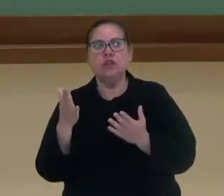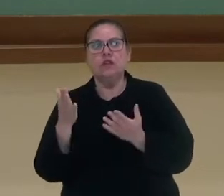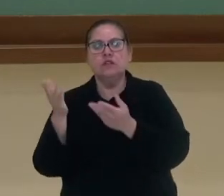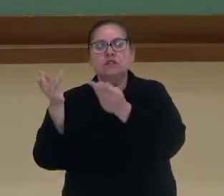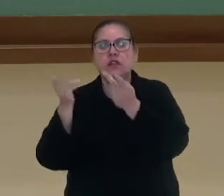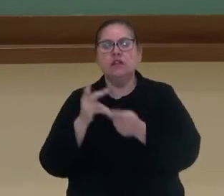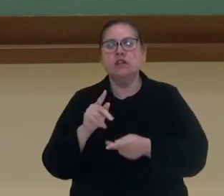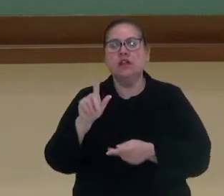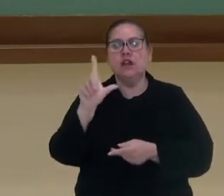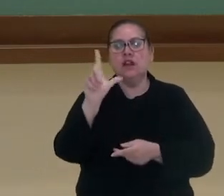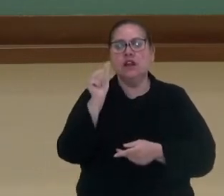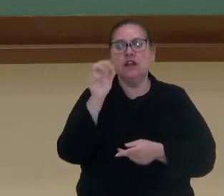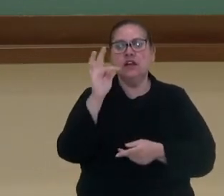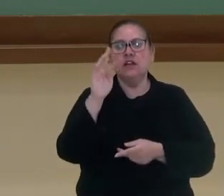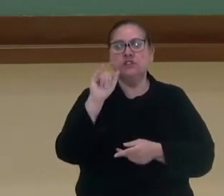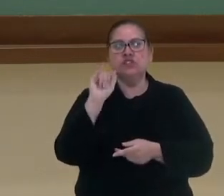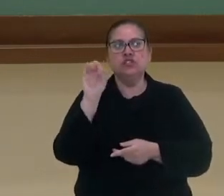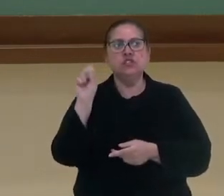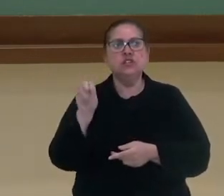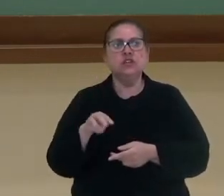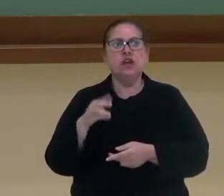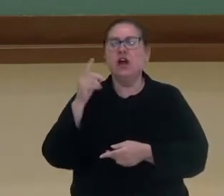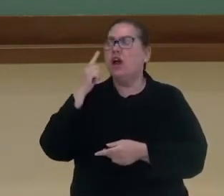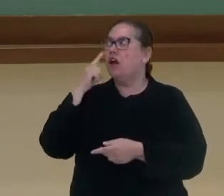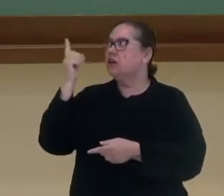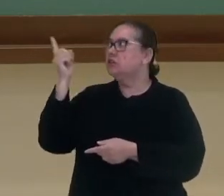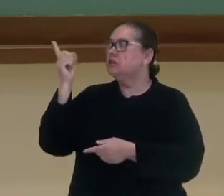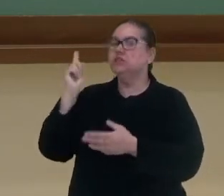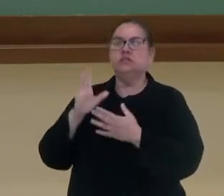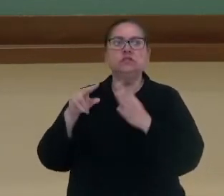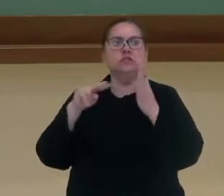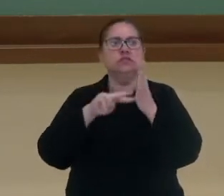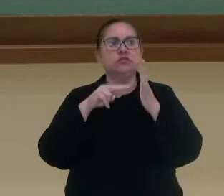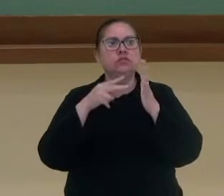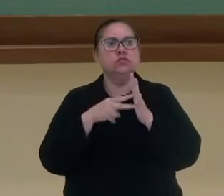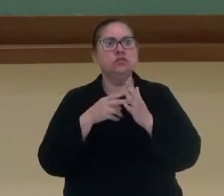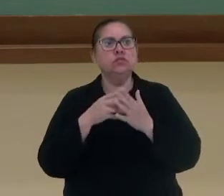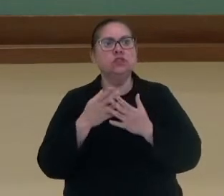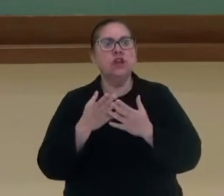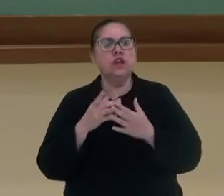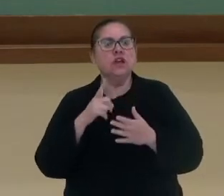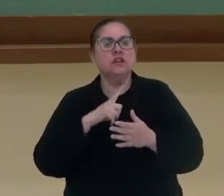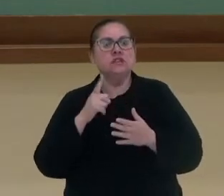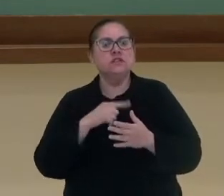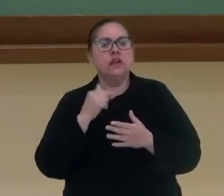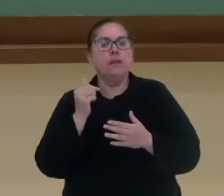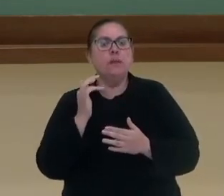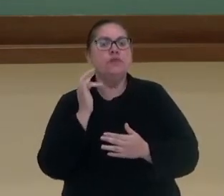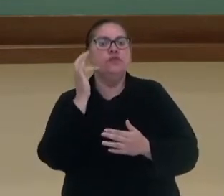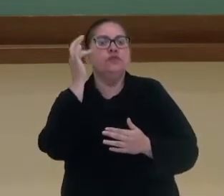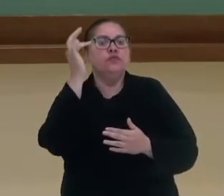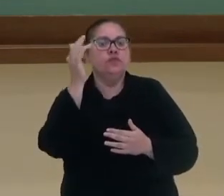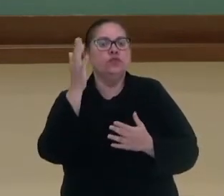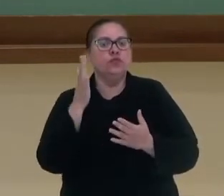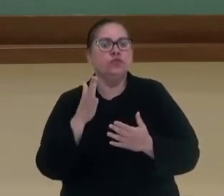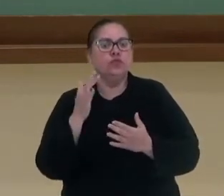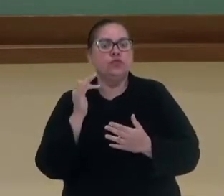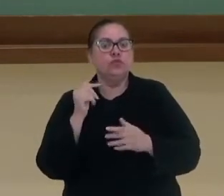do latim adventura, que significa o que está por vir,